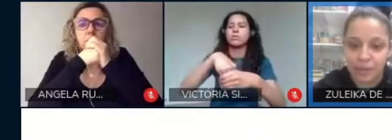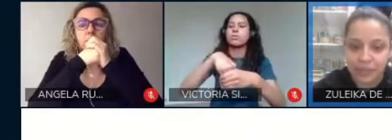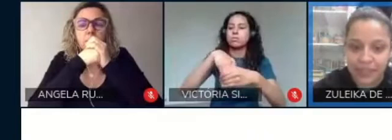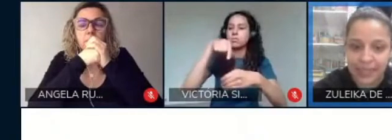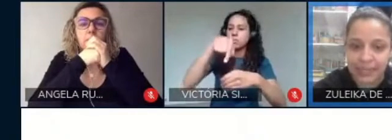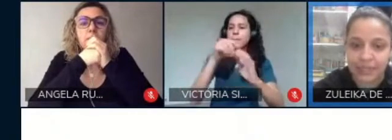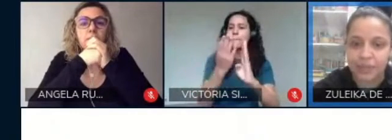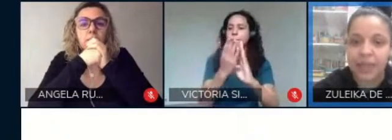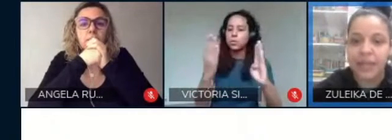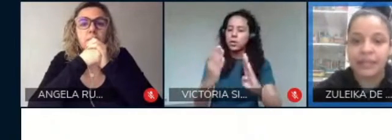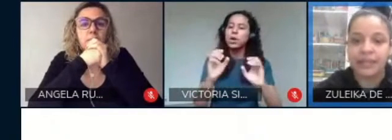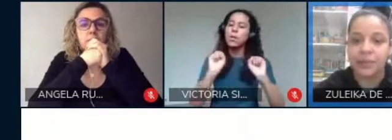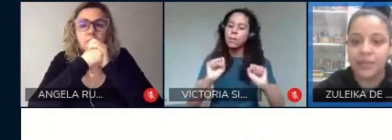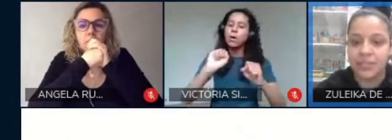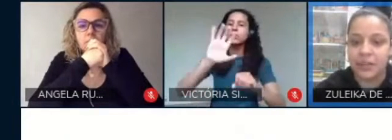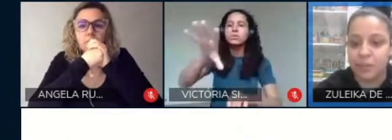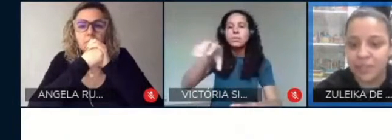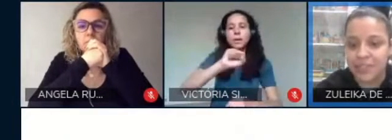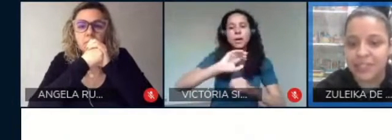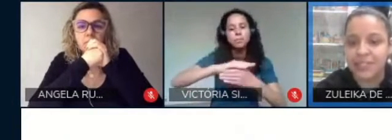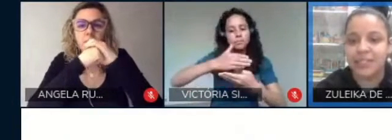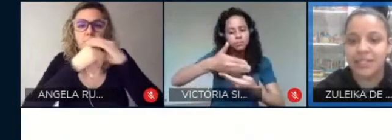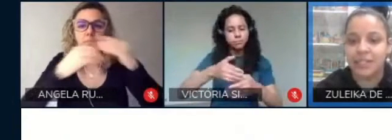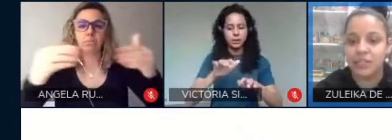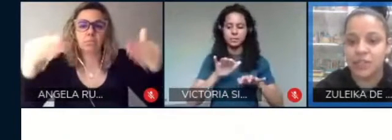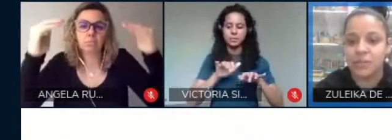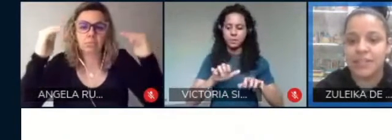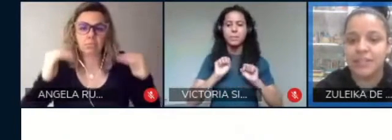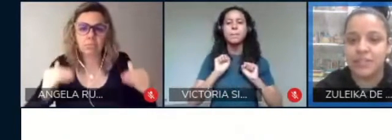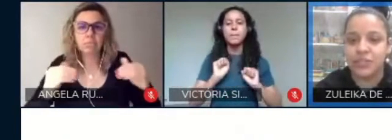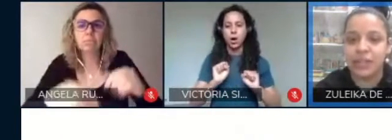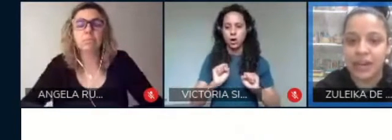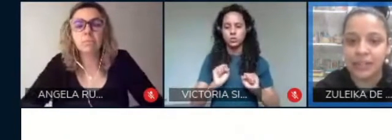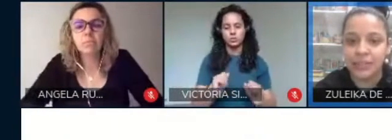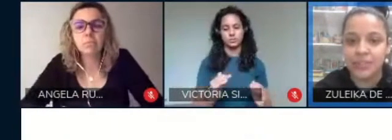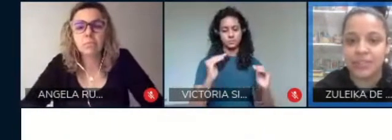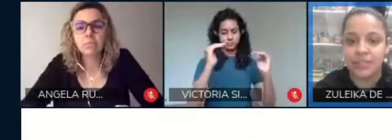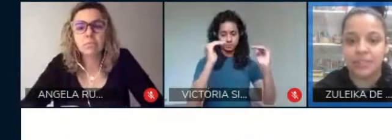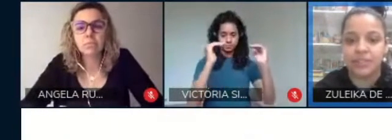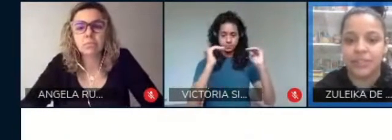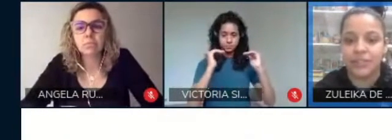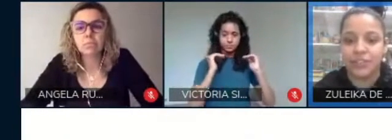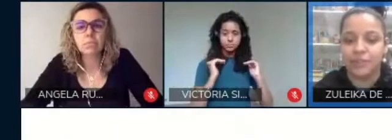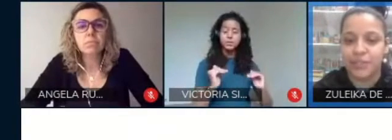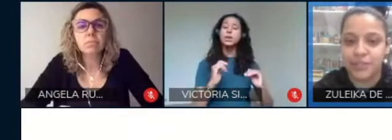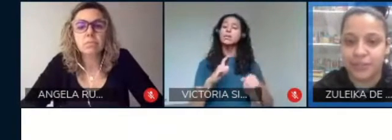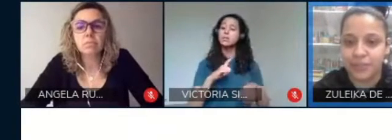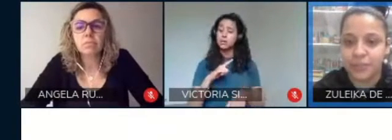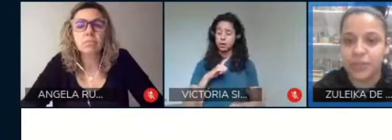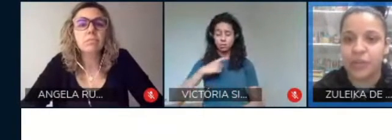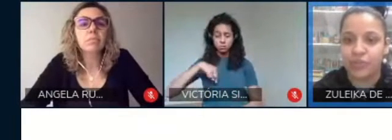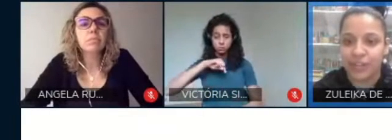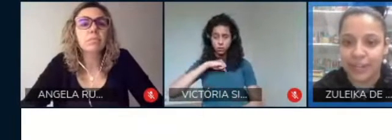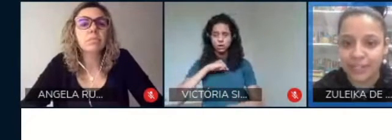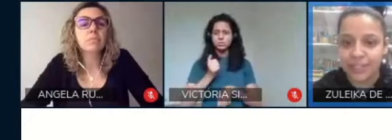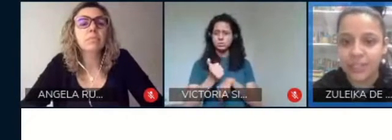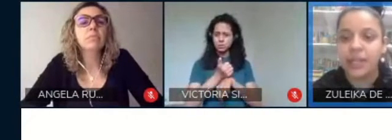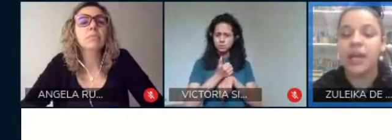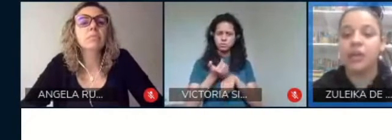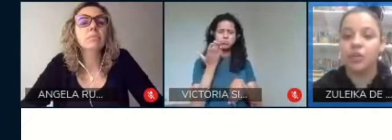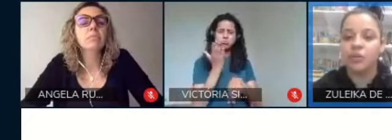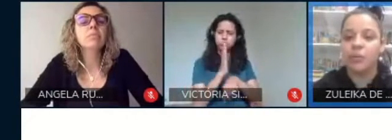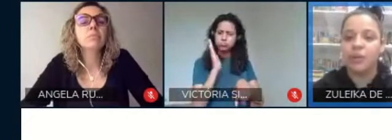no espaço da biblioteca, né? Tem o auxílio à pesquisa e acesso às bases de dados, esse a gente chama de serviço